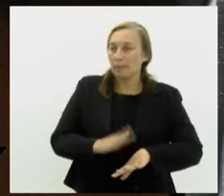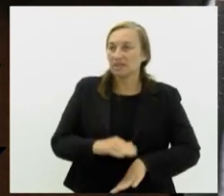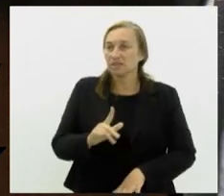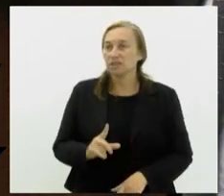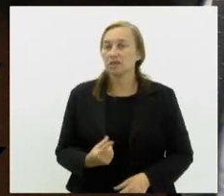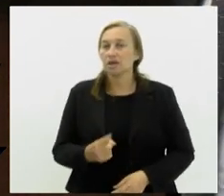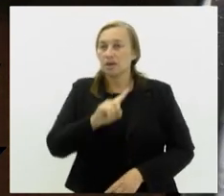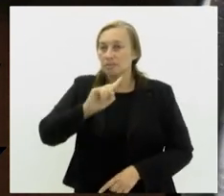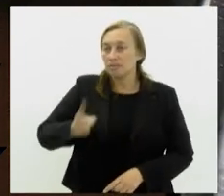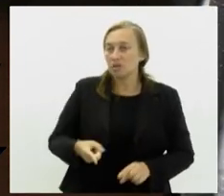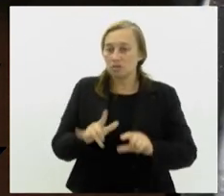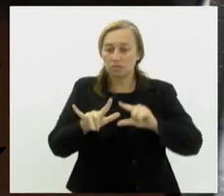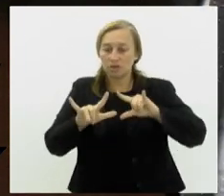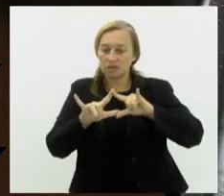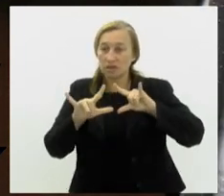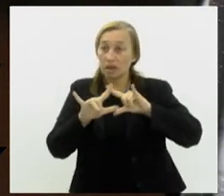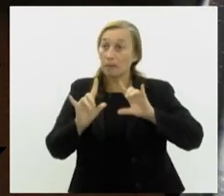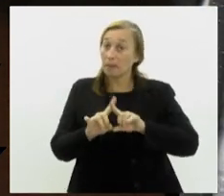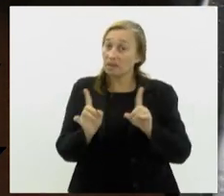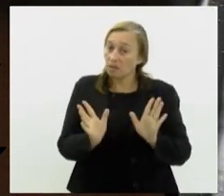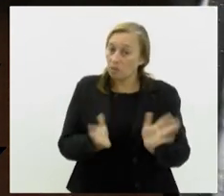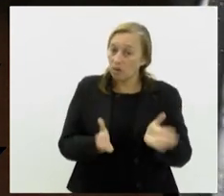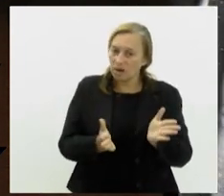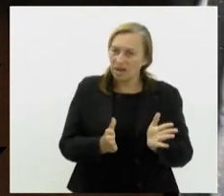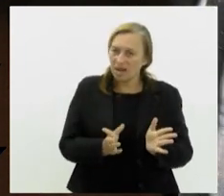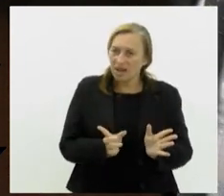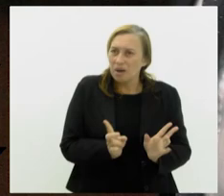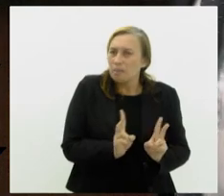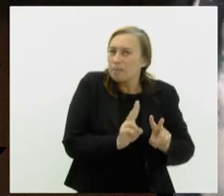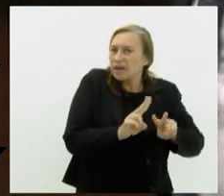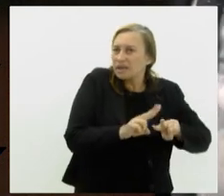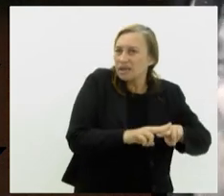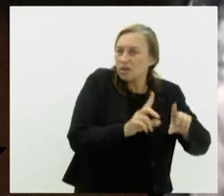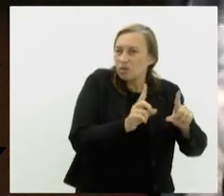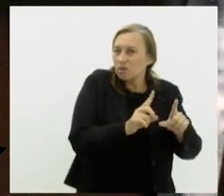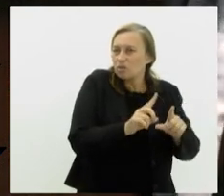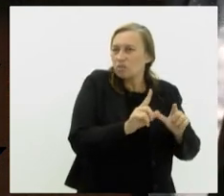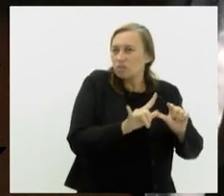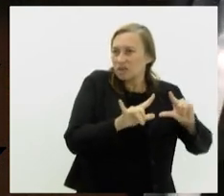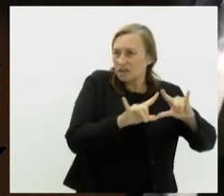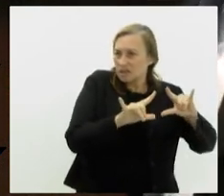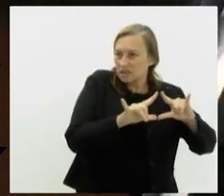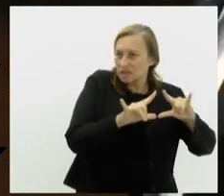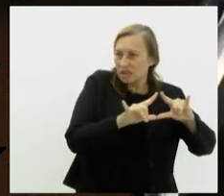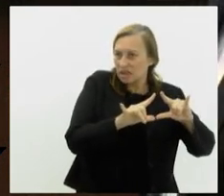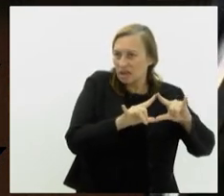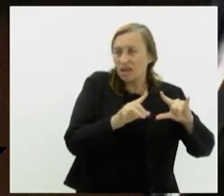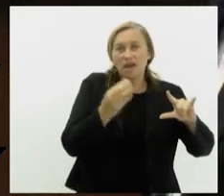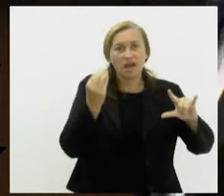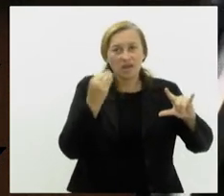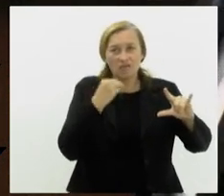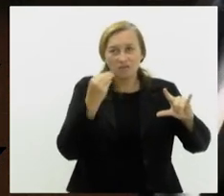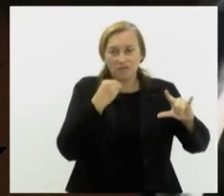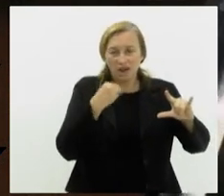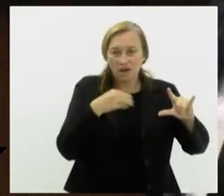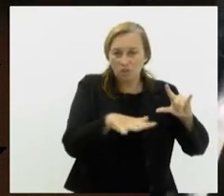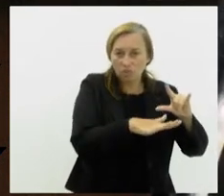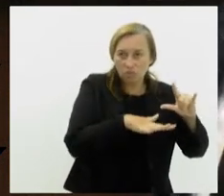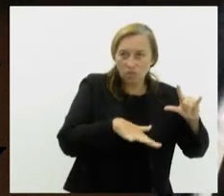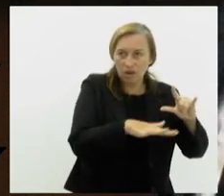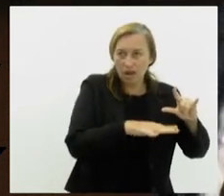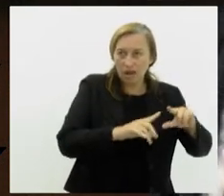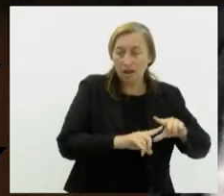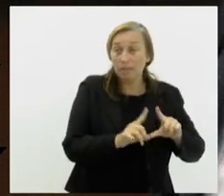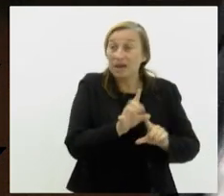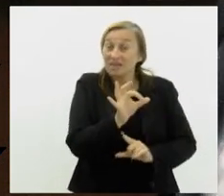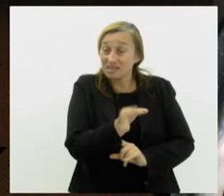Agora, prender os milicianos fragiliza o território que era dominado pela milícia, obviamente, e